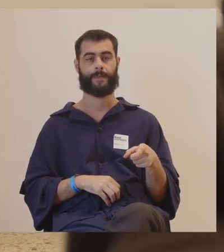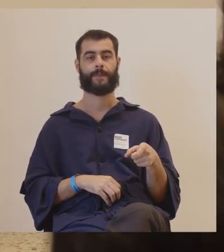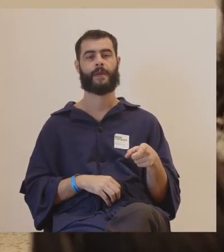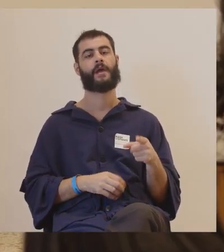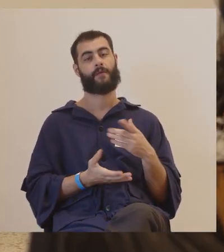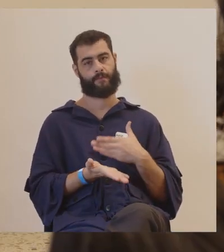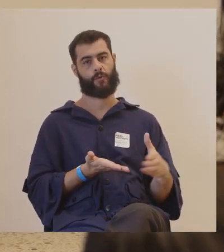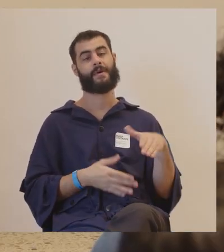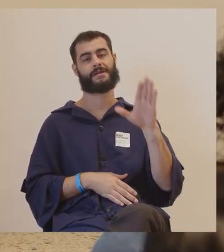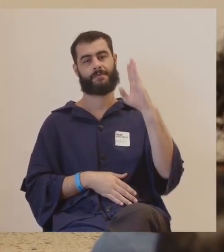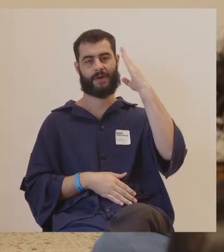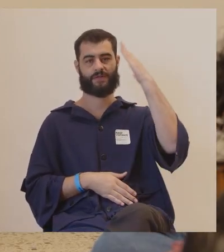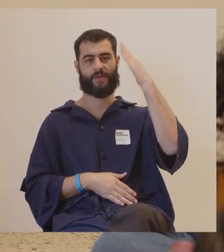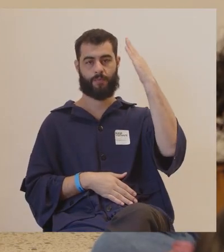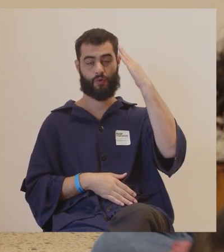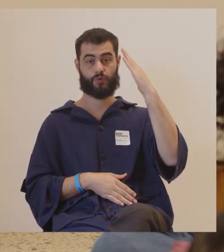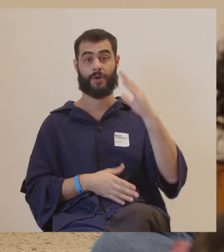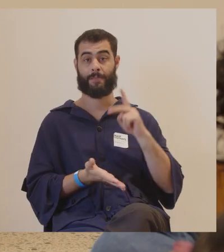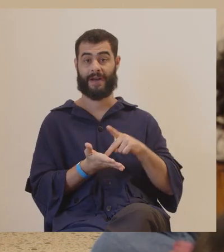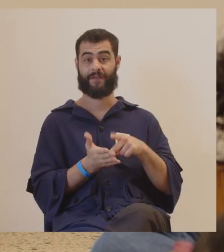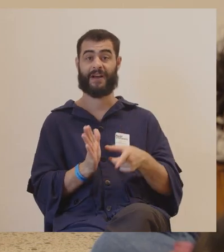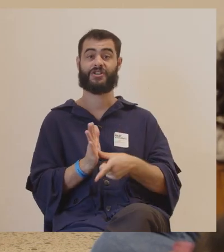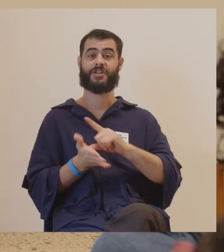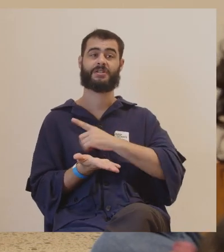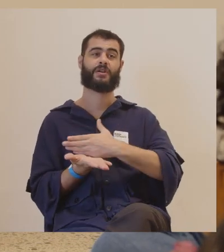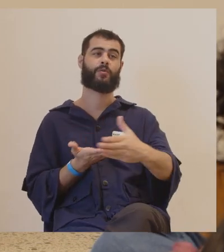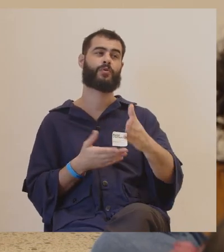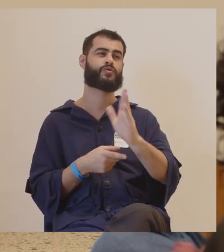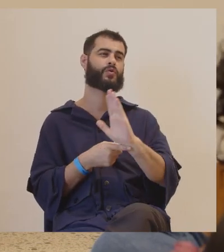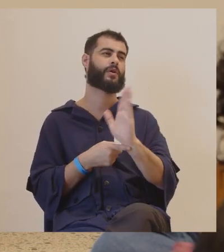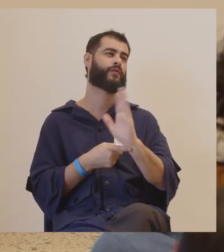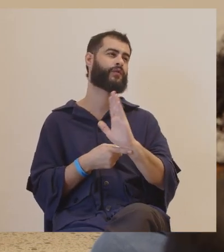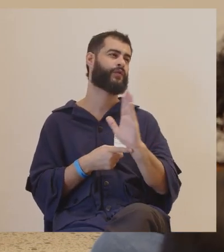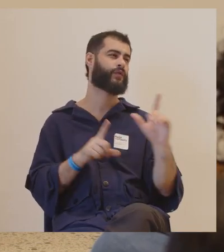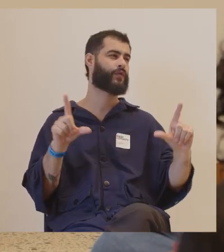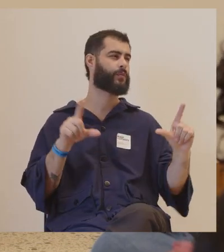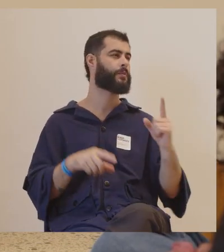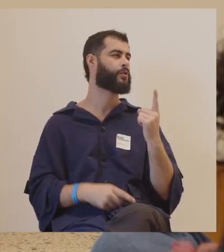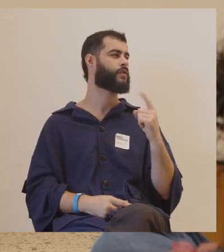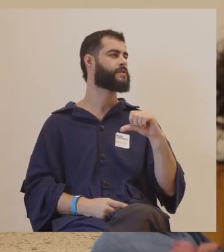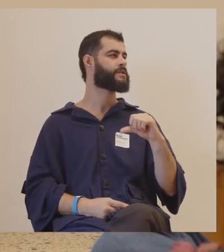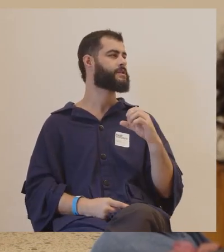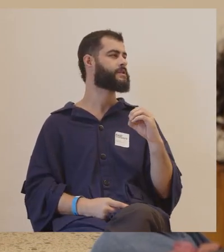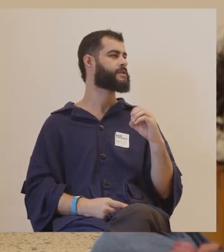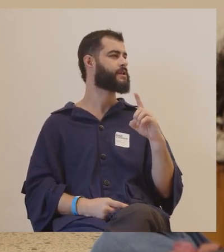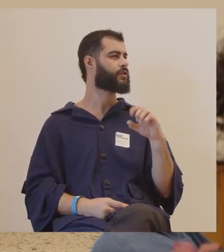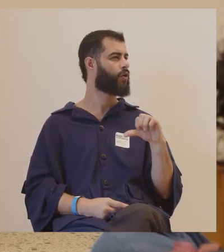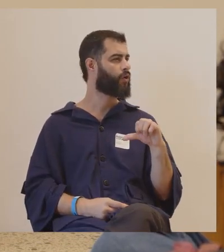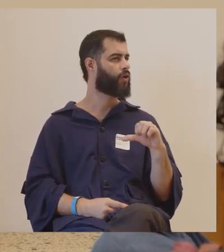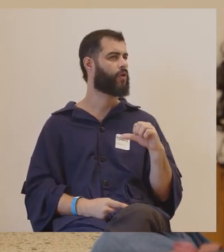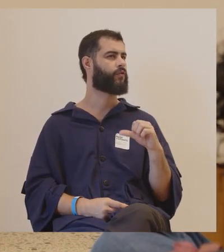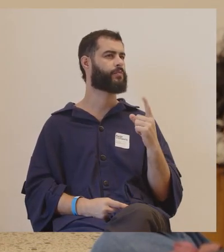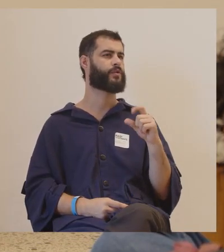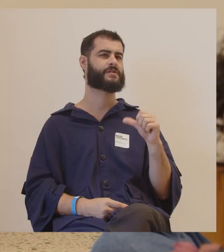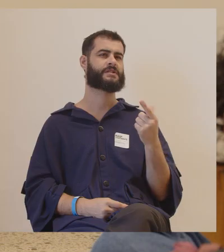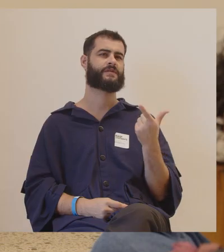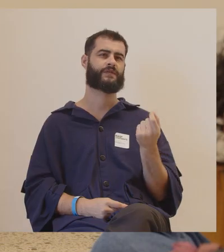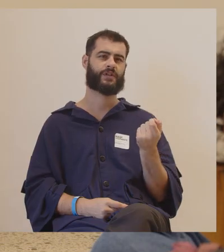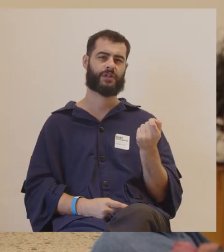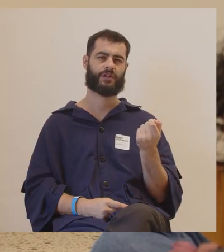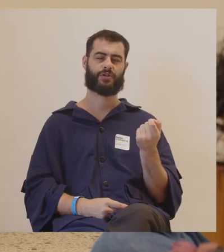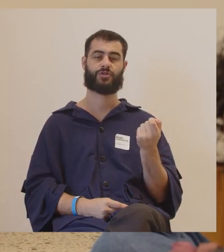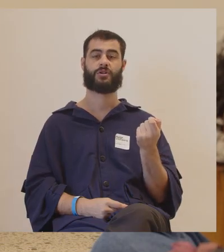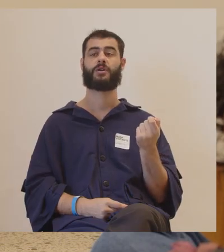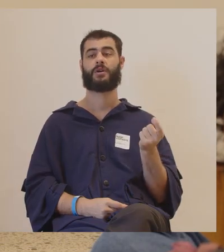que o Jean Renoir faz com o cinema, lá entre 1919 e 1920, ele está inspirado nessa pintura. Ele fica